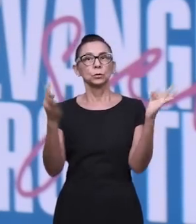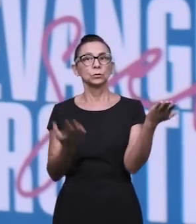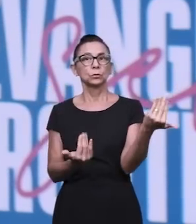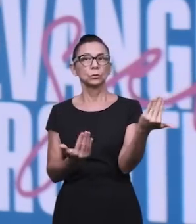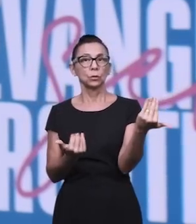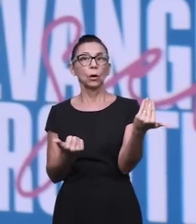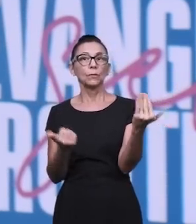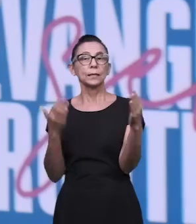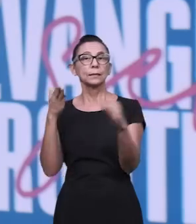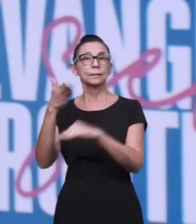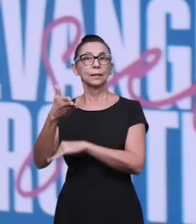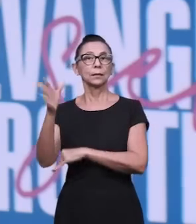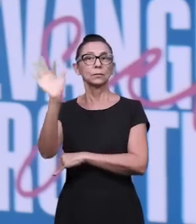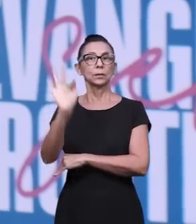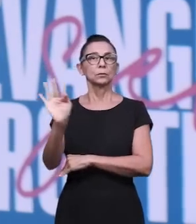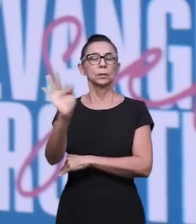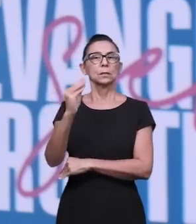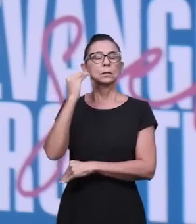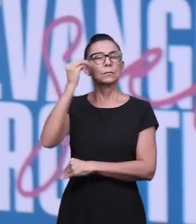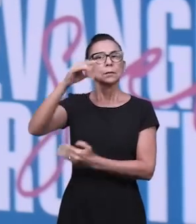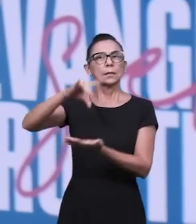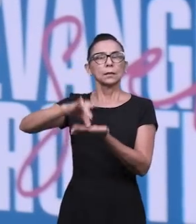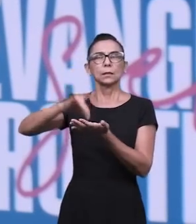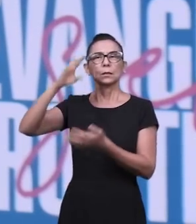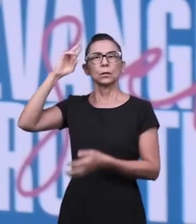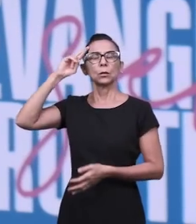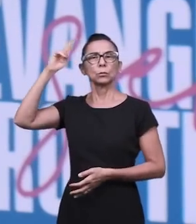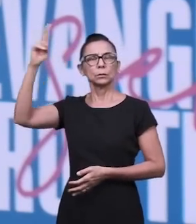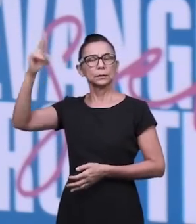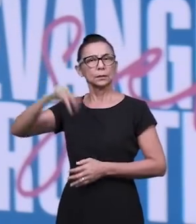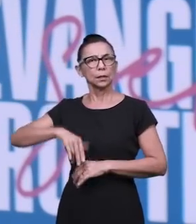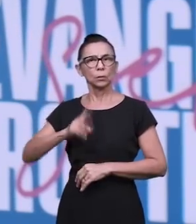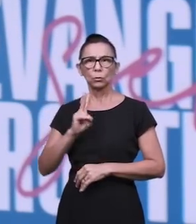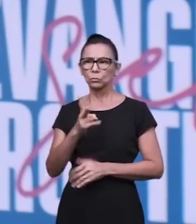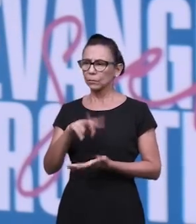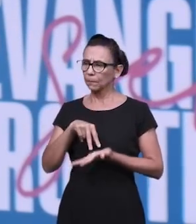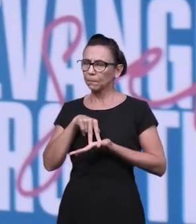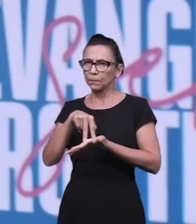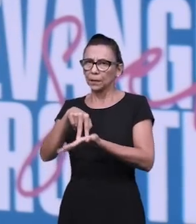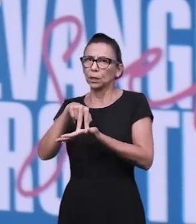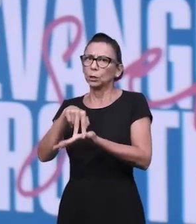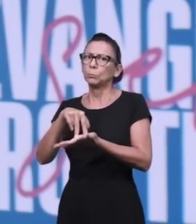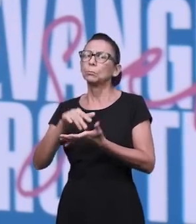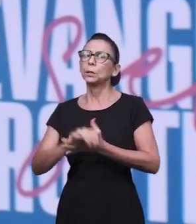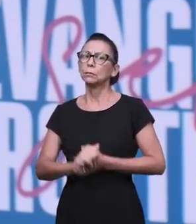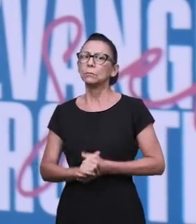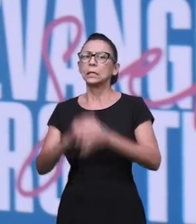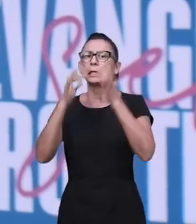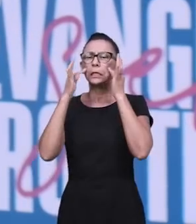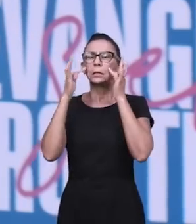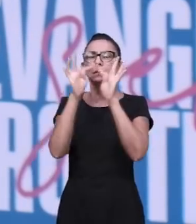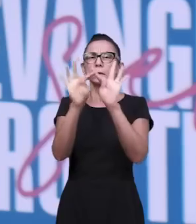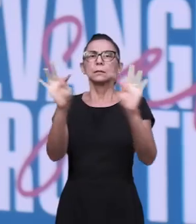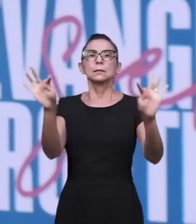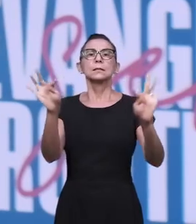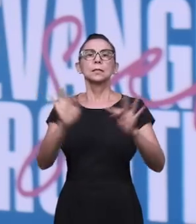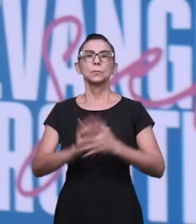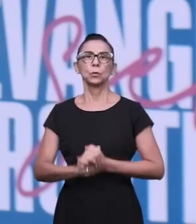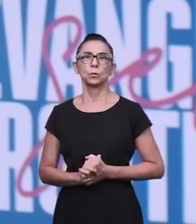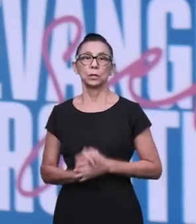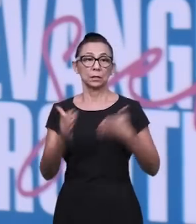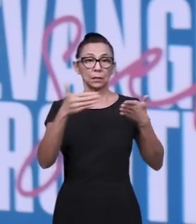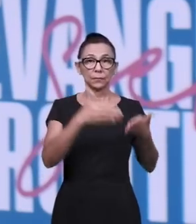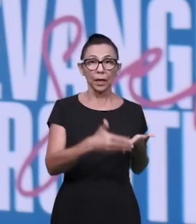com o Senhor, que foram preparados durante a sua vida pelo Senhor, pelos seus pais, dão testemunho e no lugar